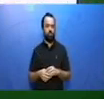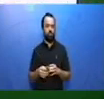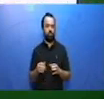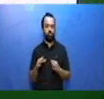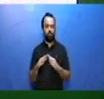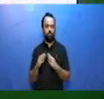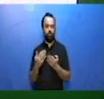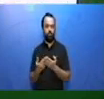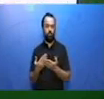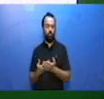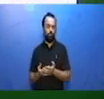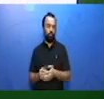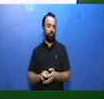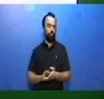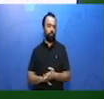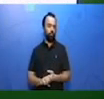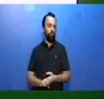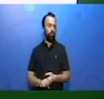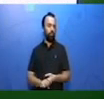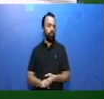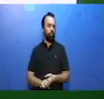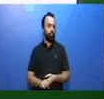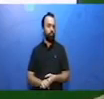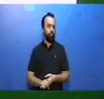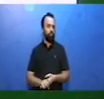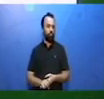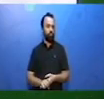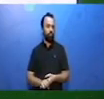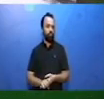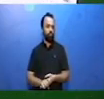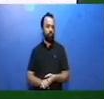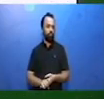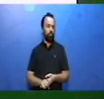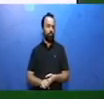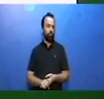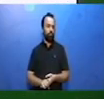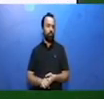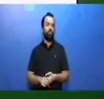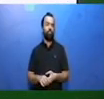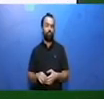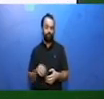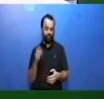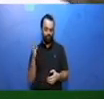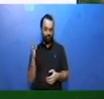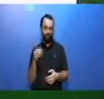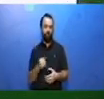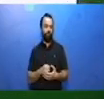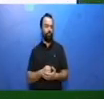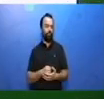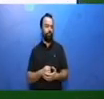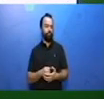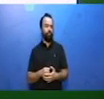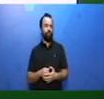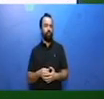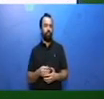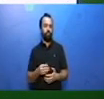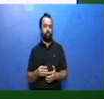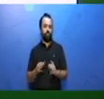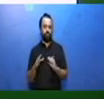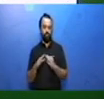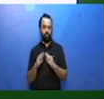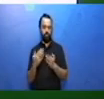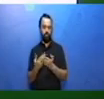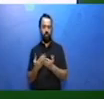Escola, local em que crianças e jovens estudam. Tá facinho esse, né? Tá lá, escola. Creche, local em que